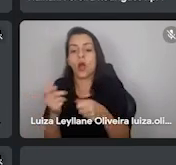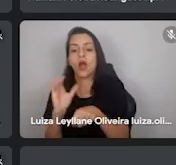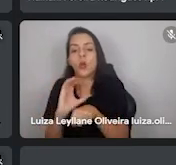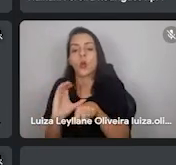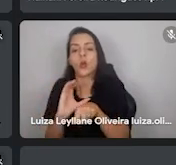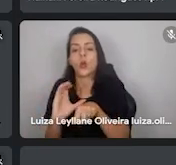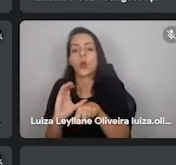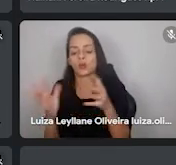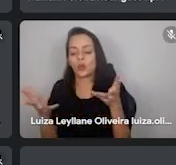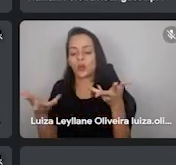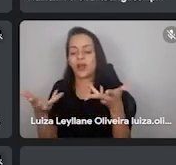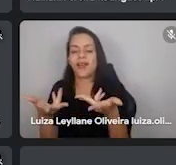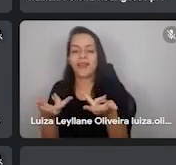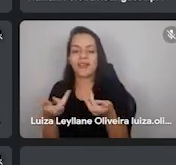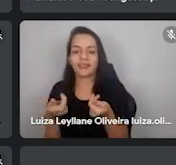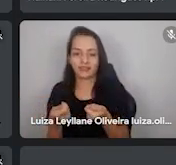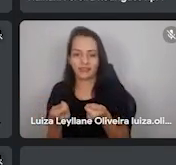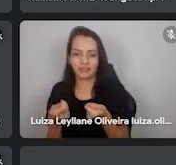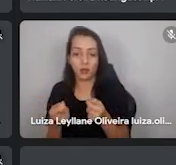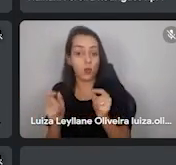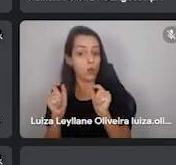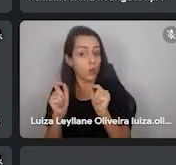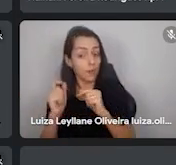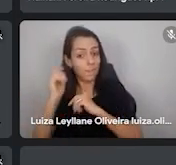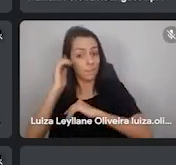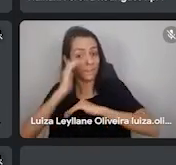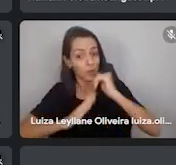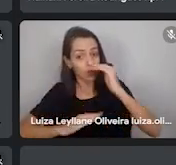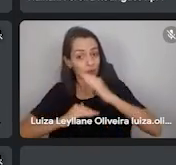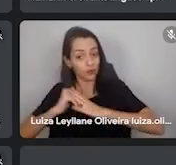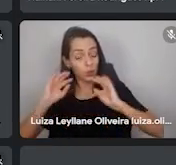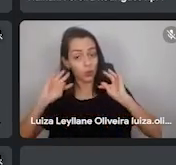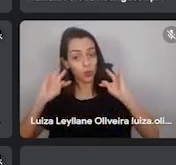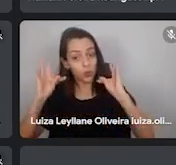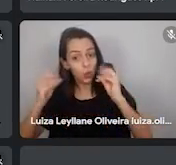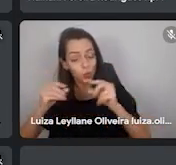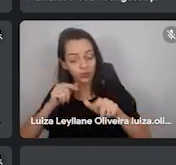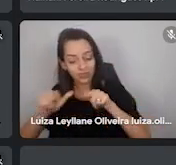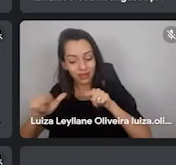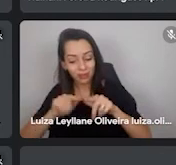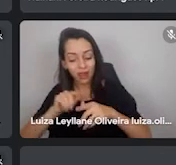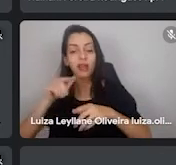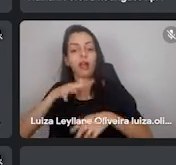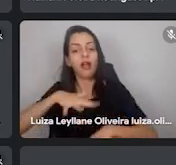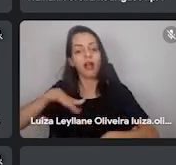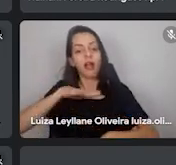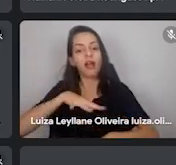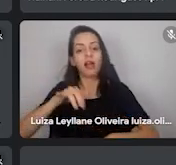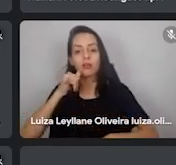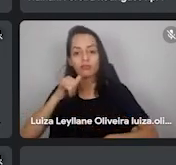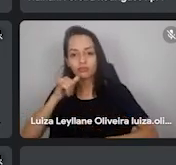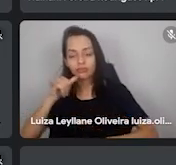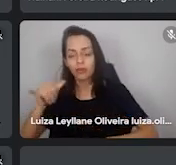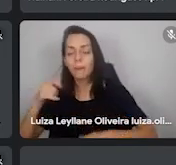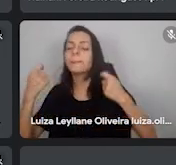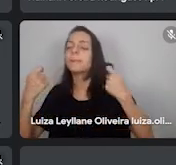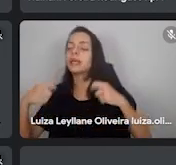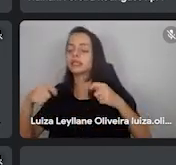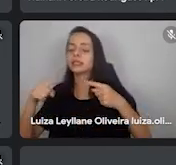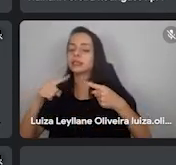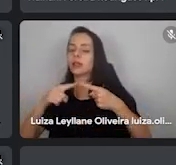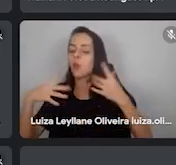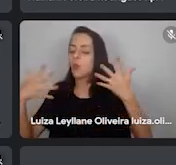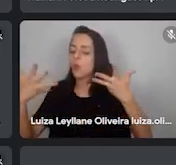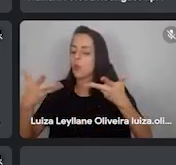ó. Todo profissional para trabalhar na rede elétrica, ele tem que ser